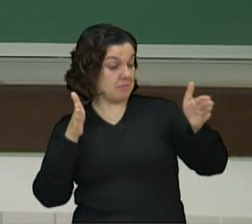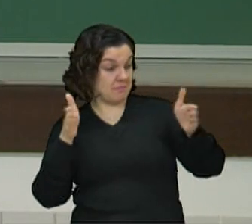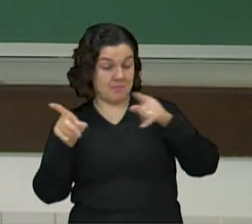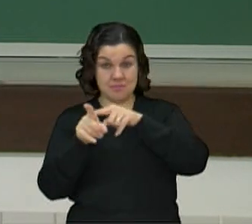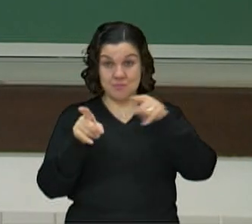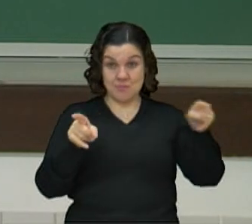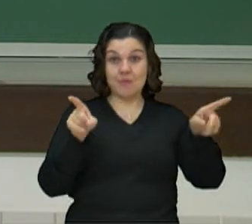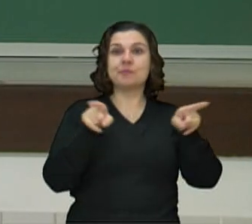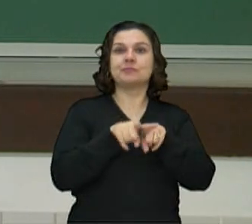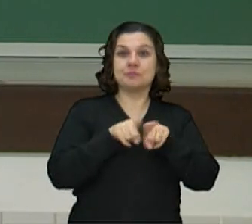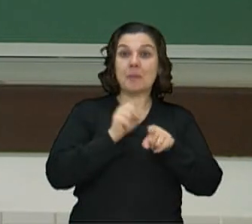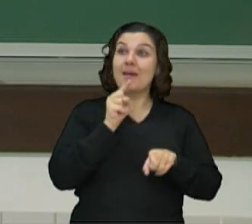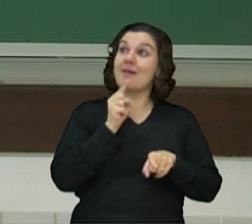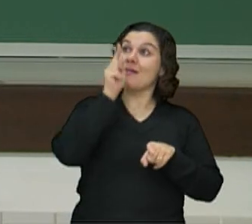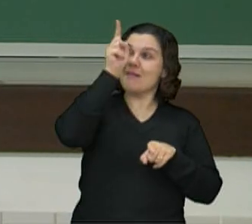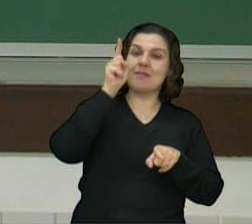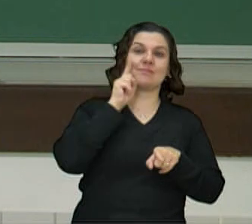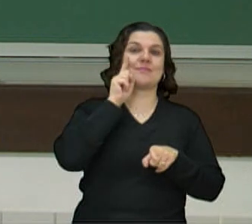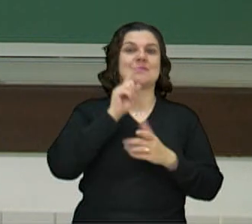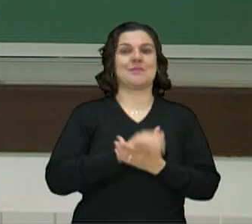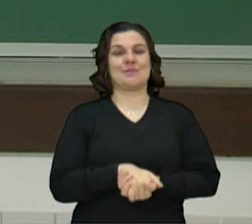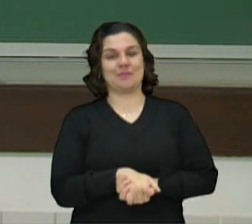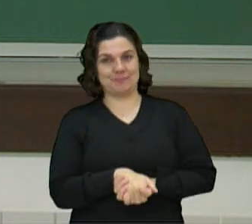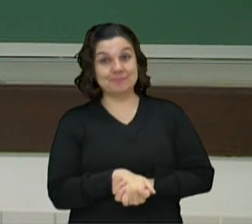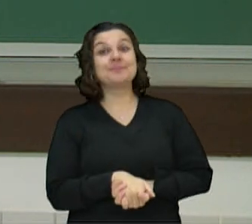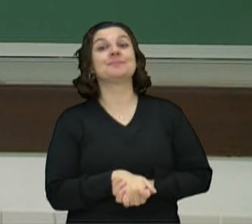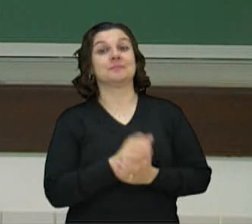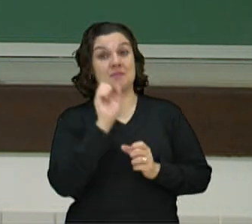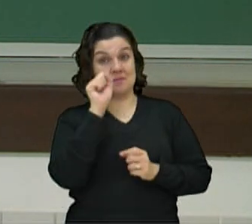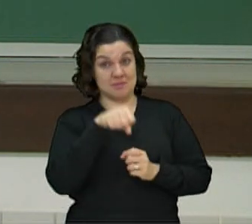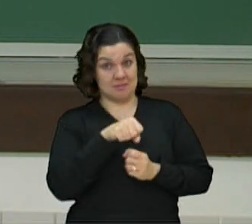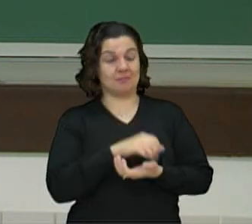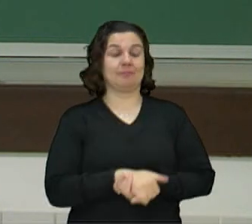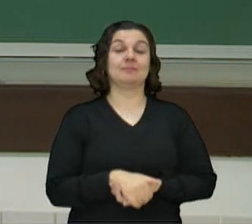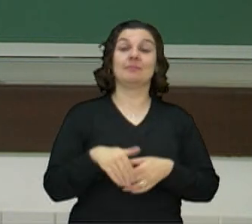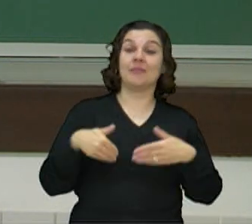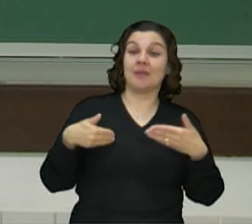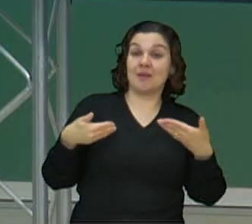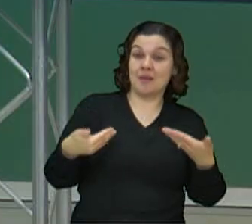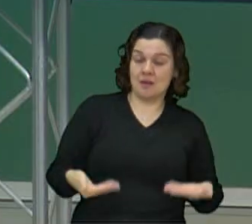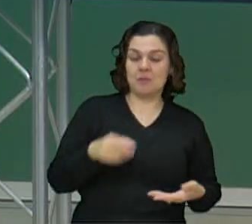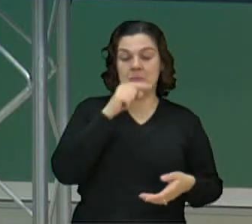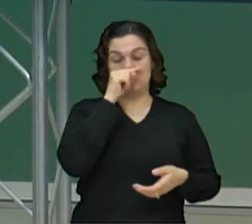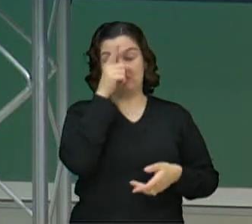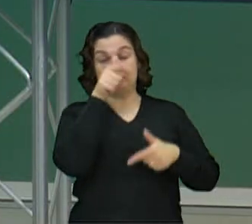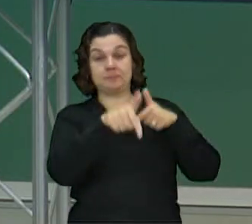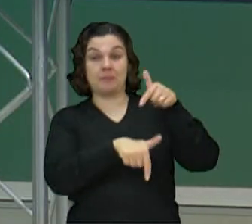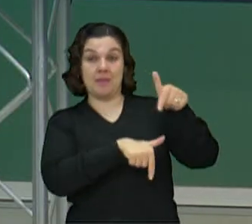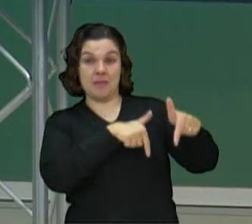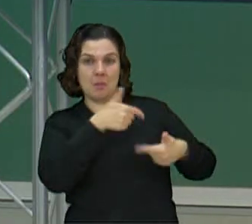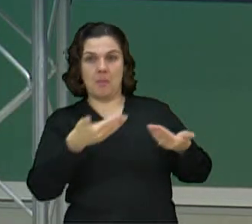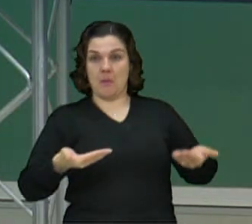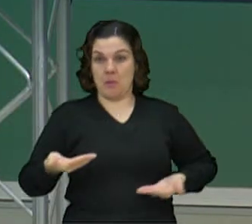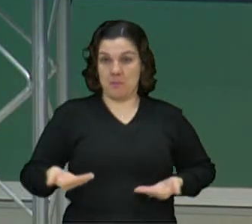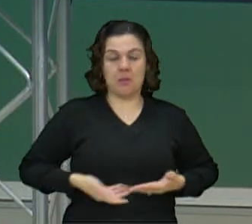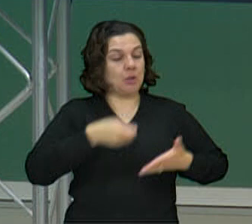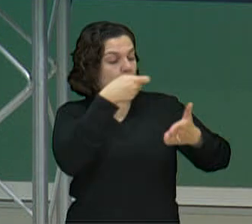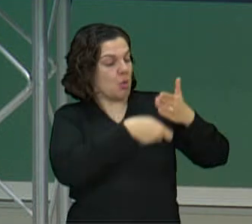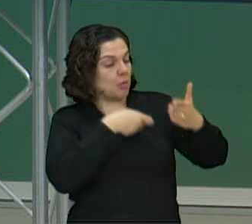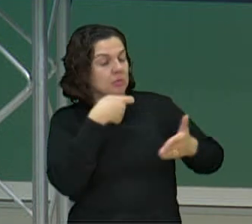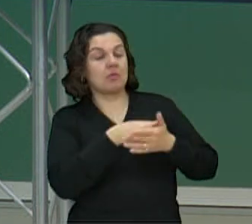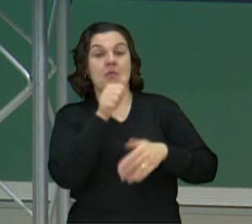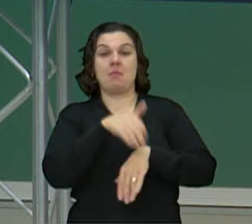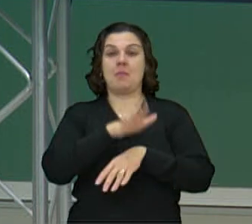período, havia também essas greves operárias nos Estados Unidos. Então, os trabalhadores pedindo, lutando por